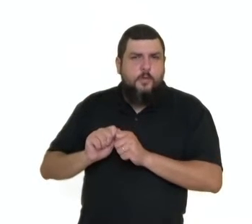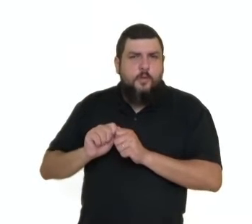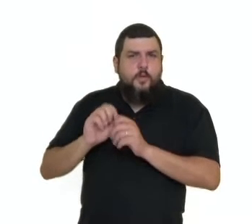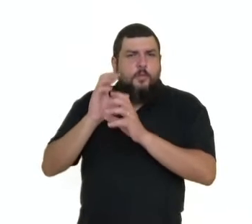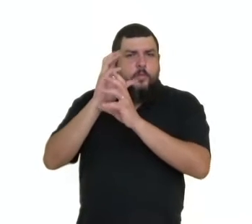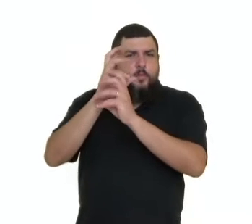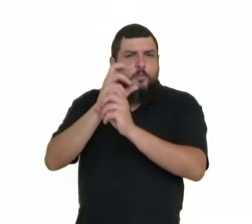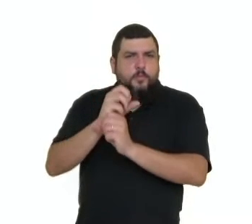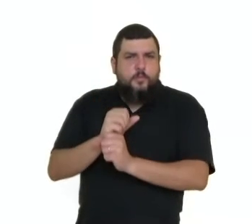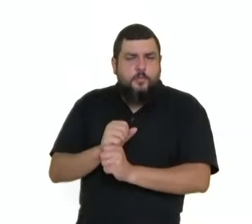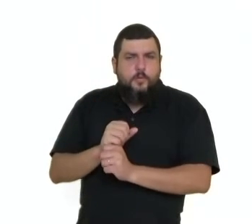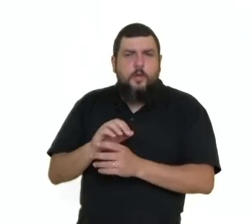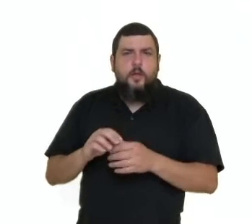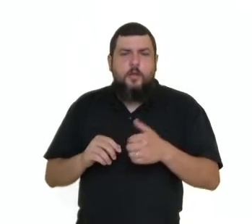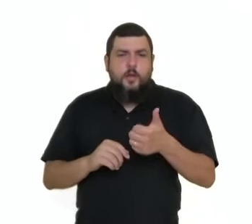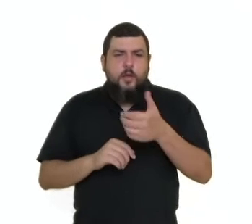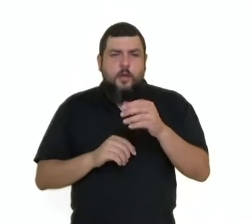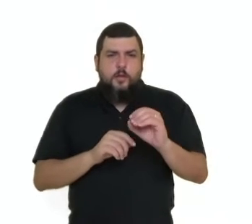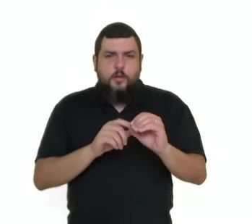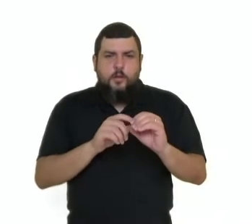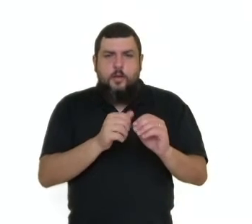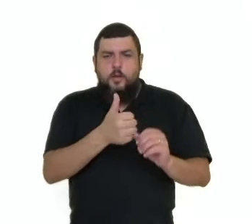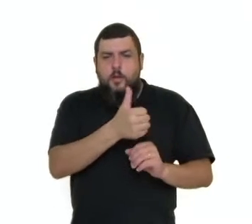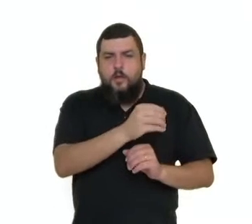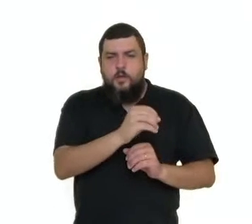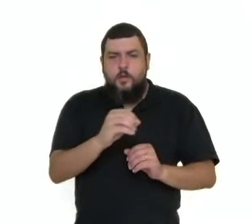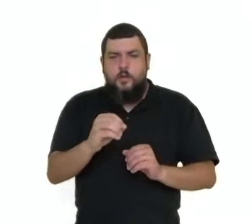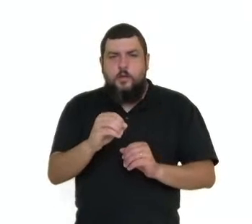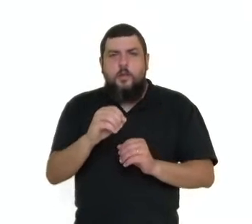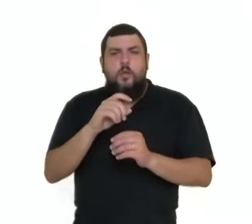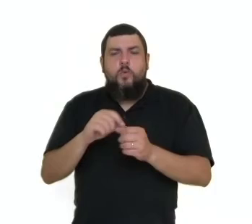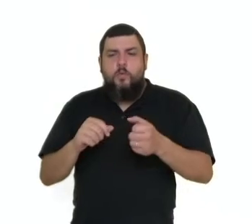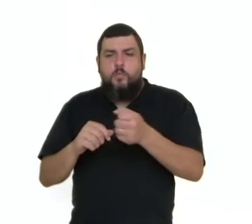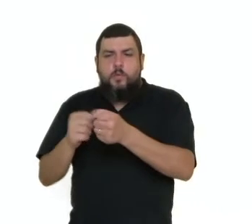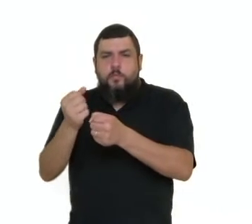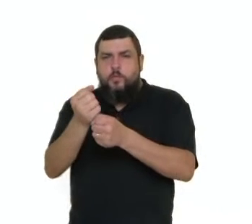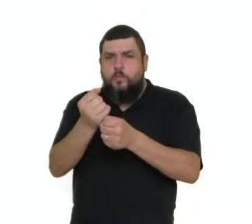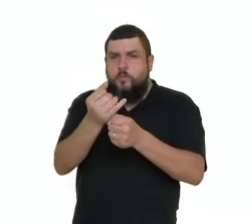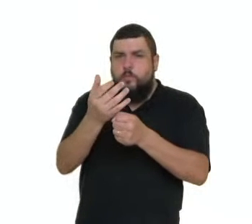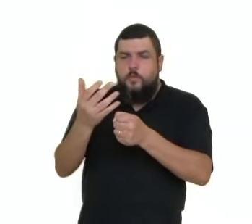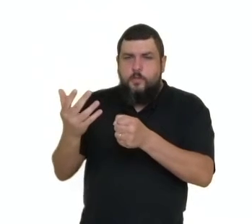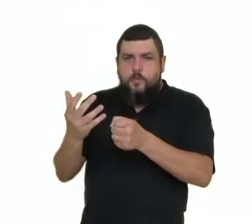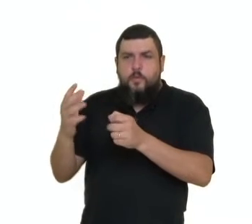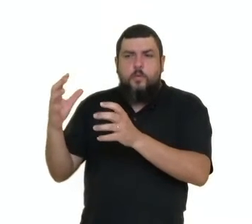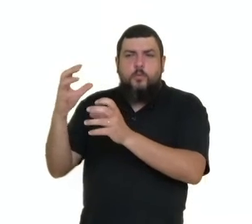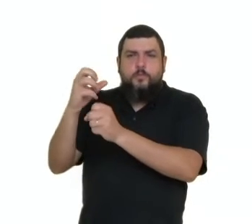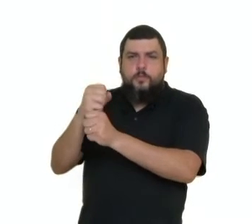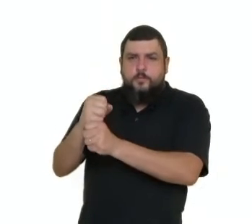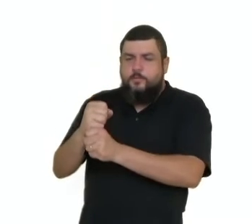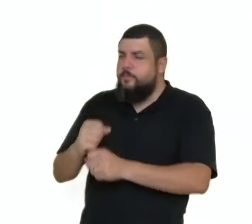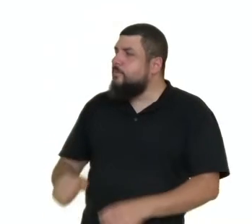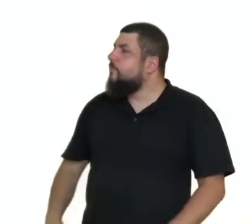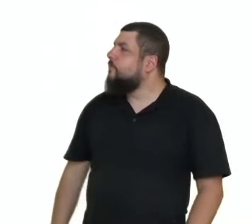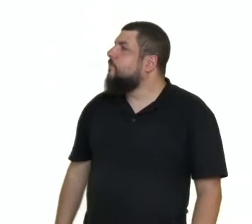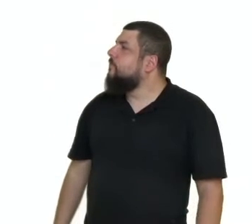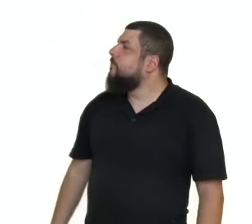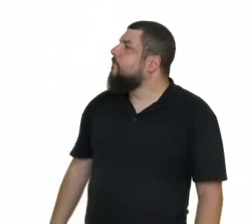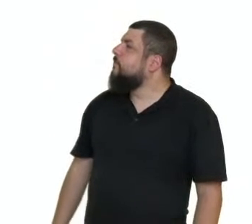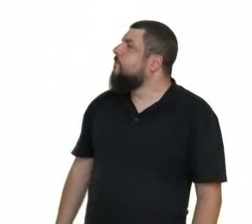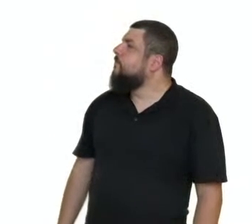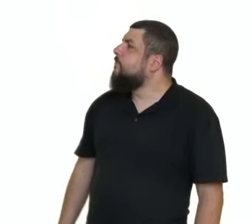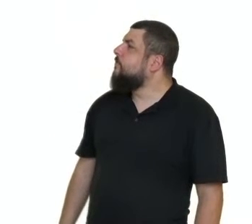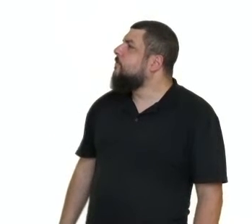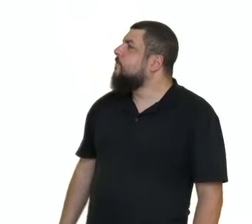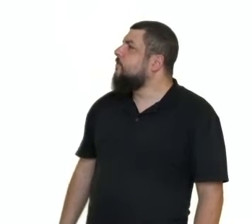aqui o 100 em base 10, conserva a base, somos expoentes, então nós vamos ter aqui que tal é